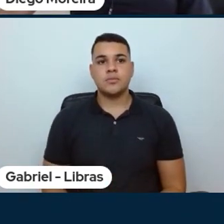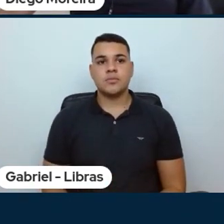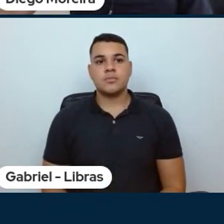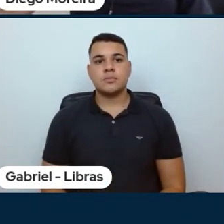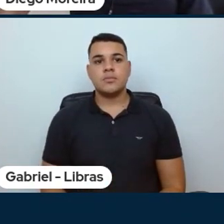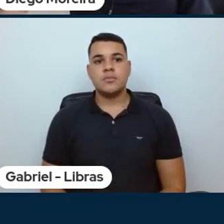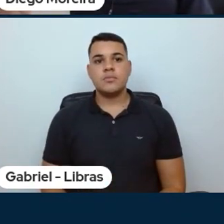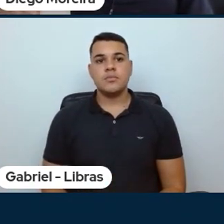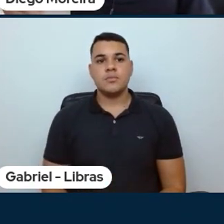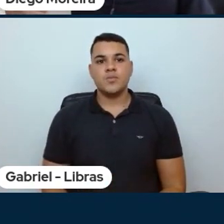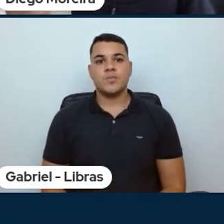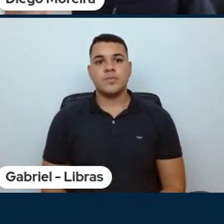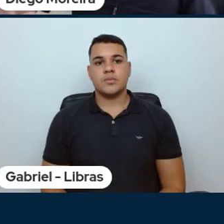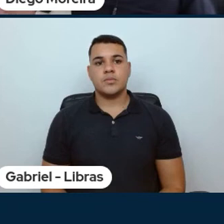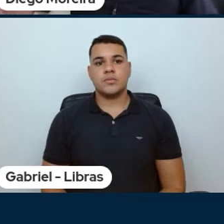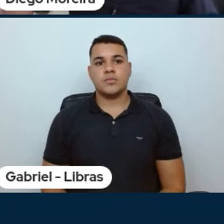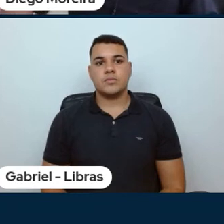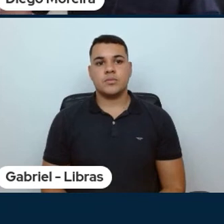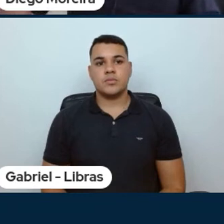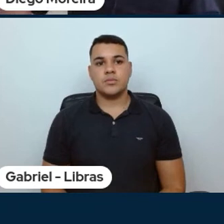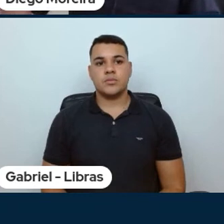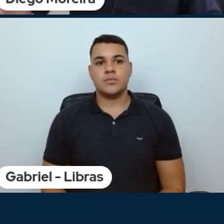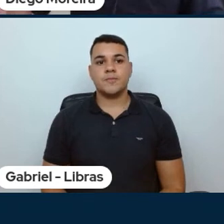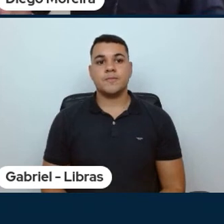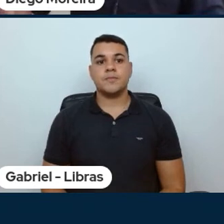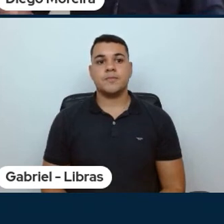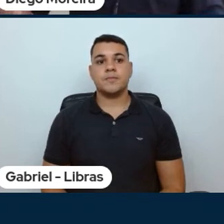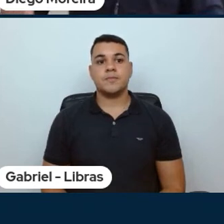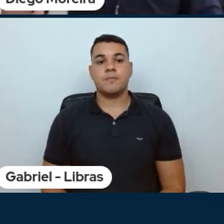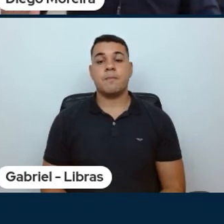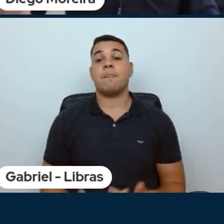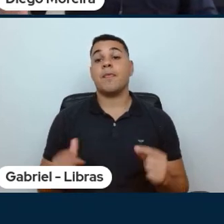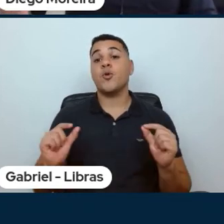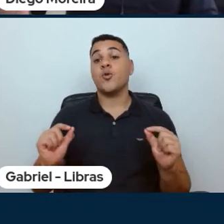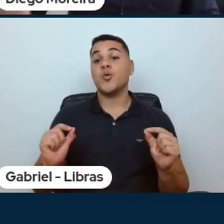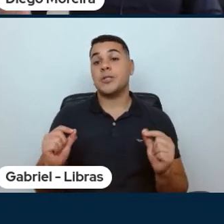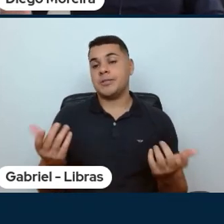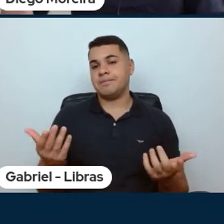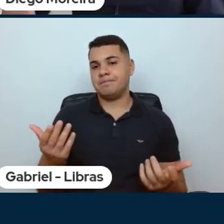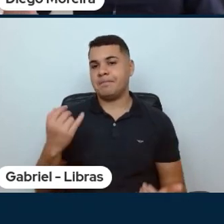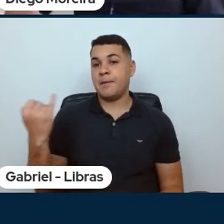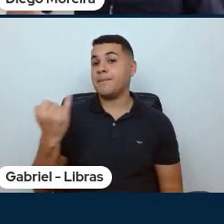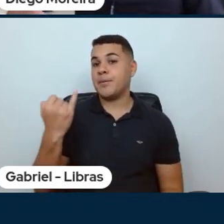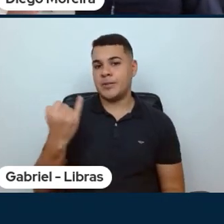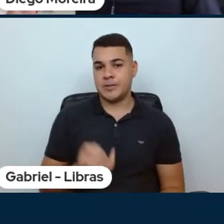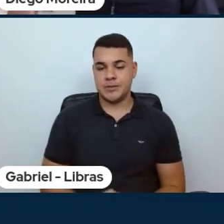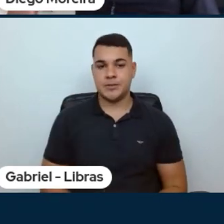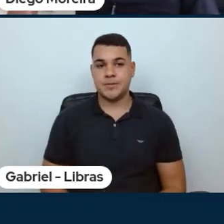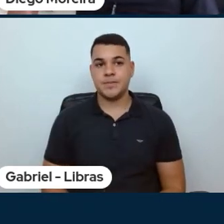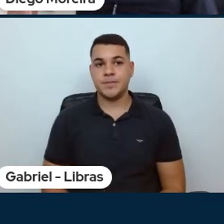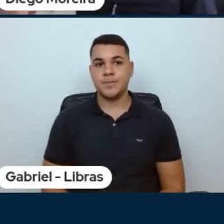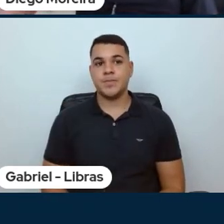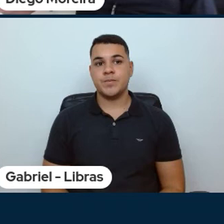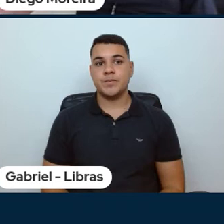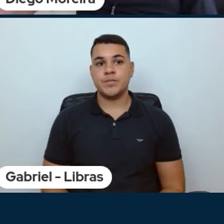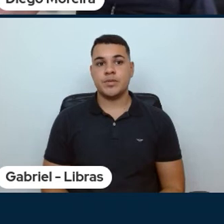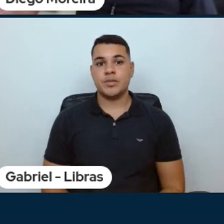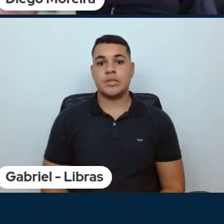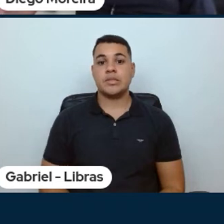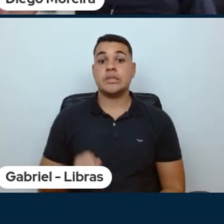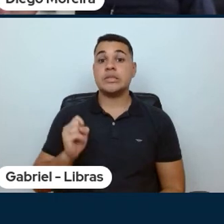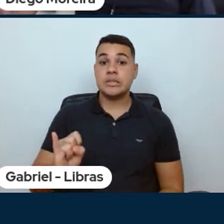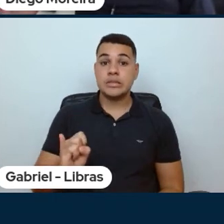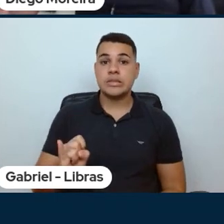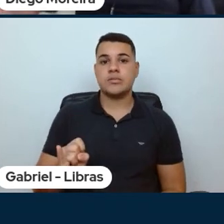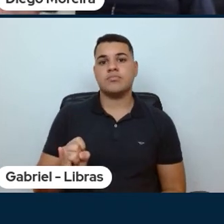Bom, e o que que é importante no final de tudo? Se a gente não tiver a análise